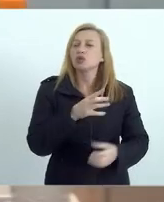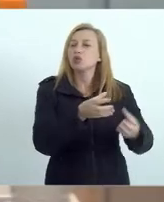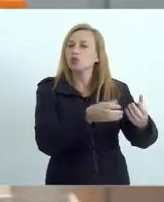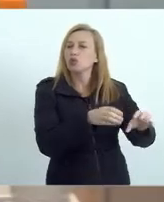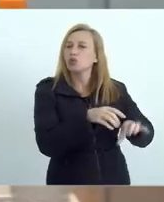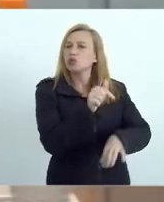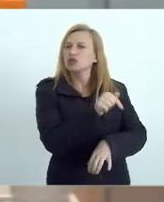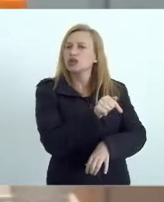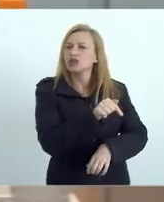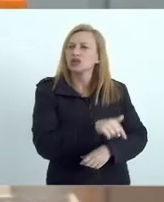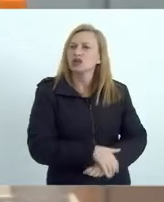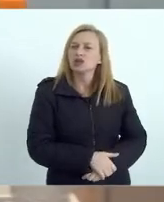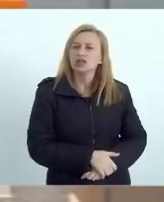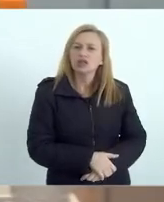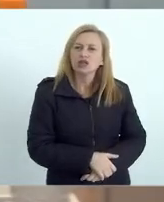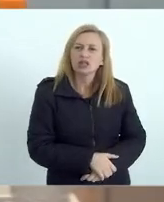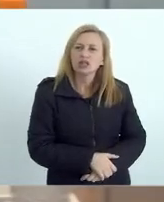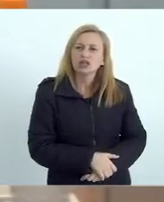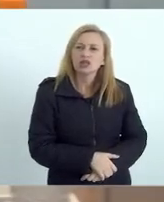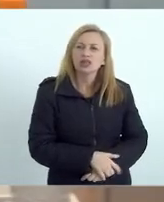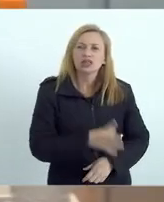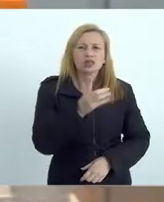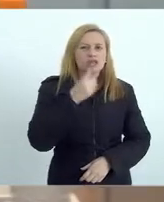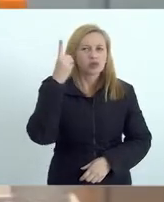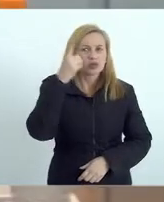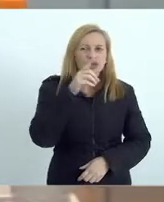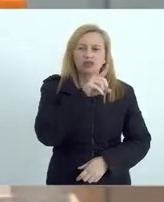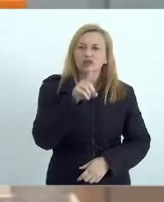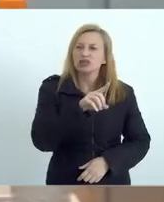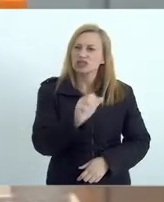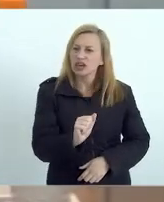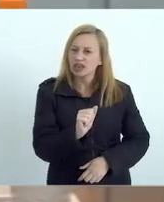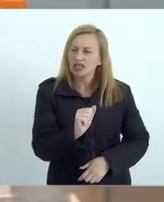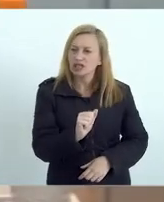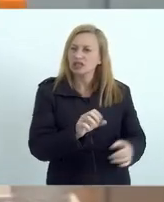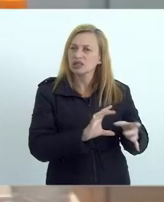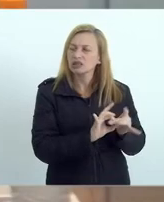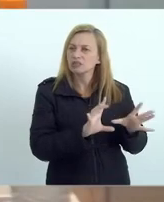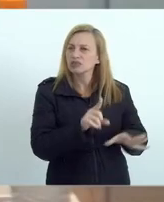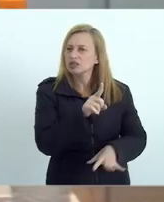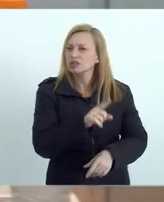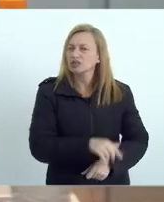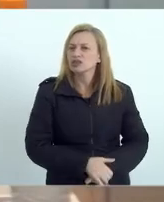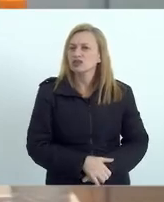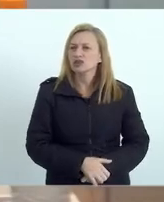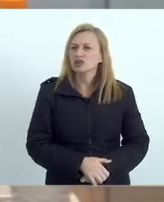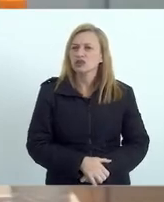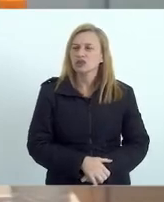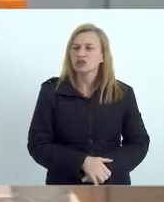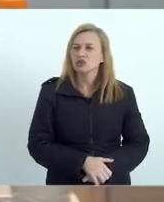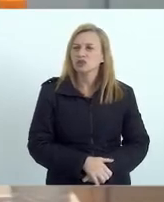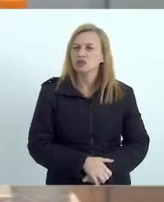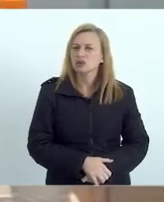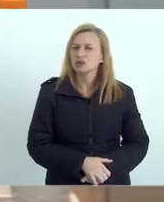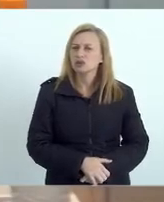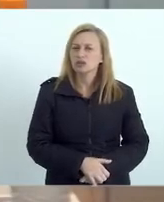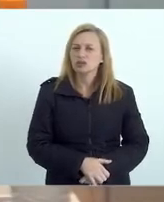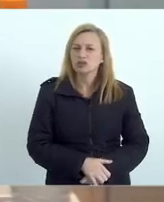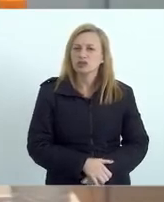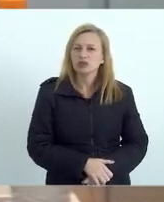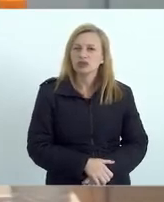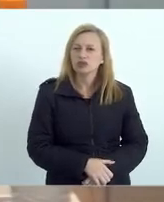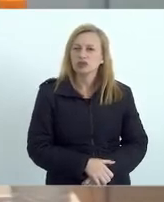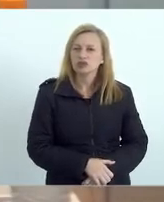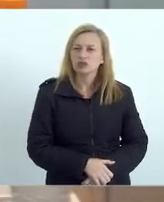concurso aqui que até uma lei de autoria do Deputado Renato Zaca né uma autorizativo de respeito